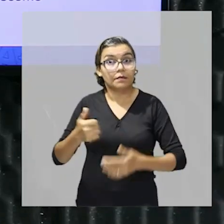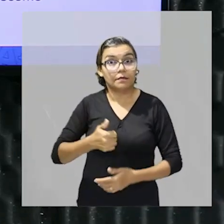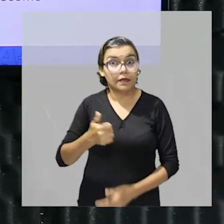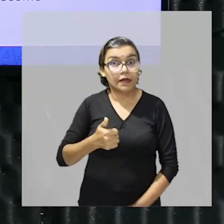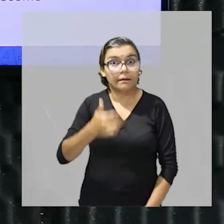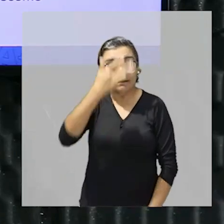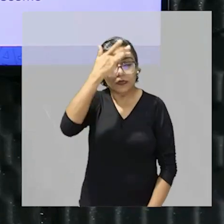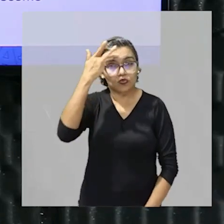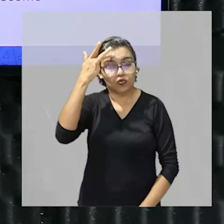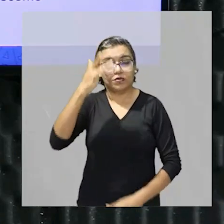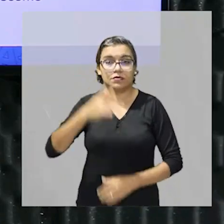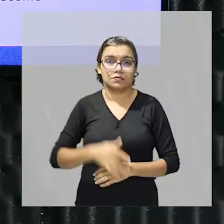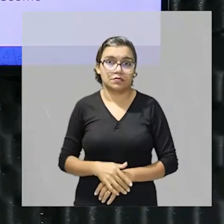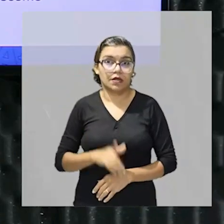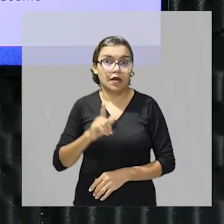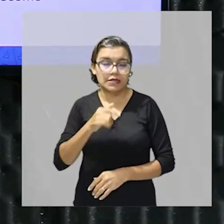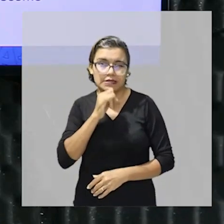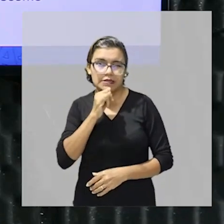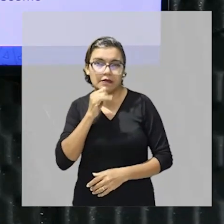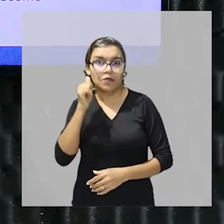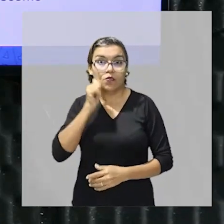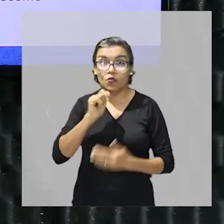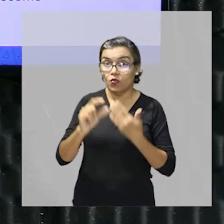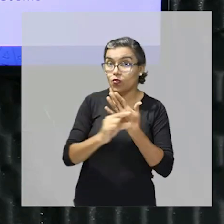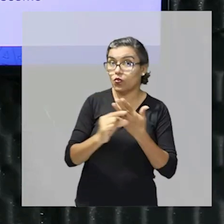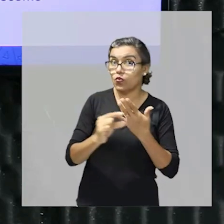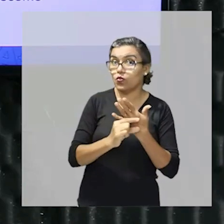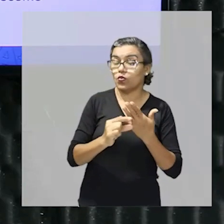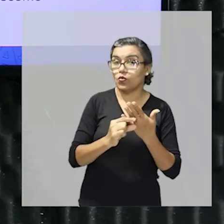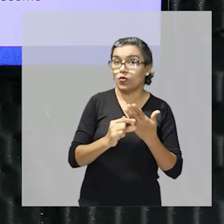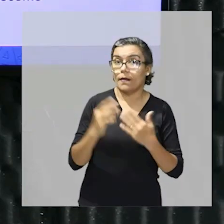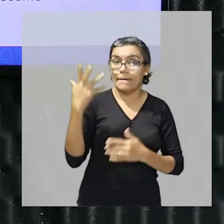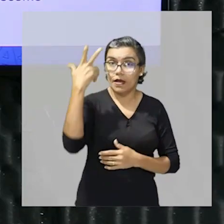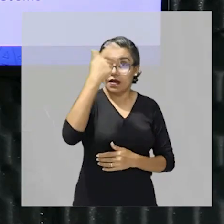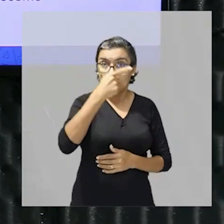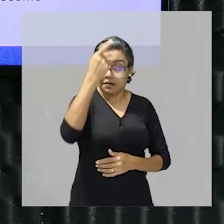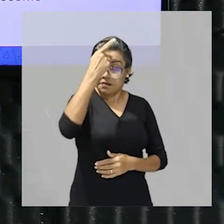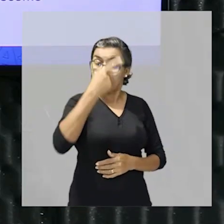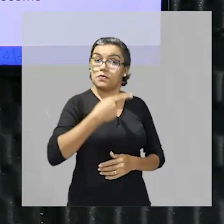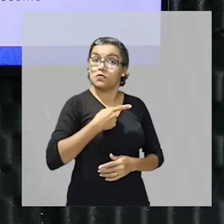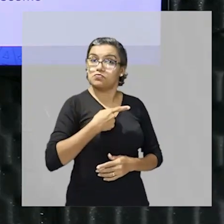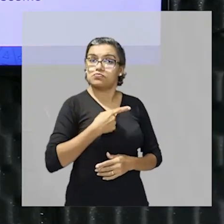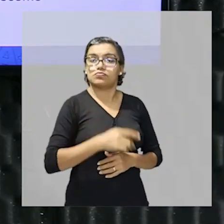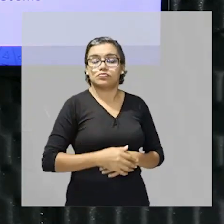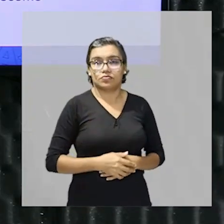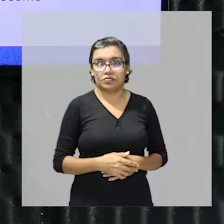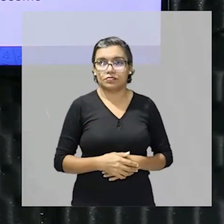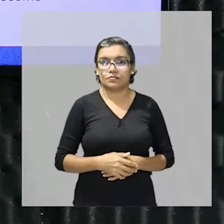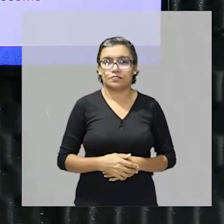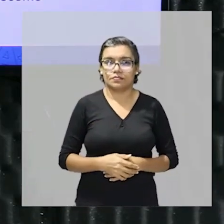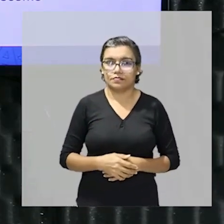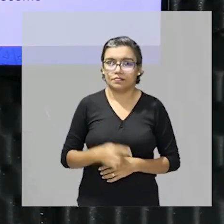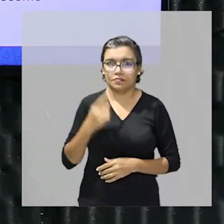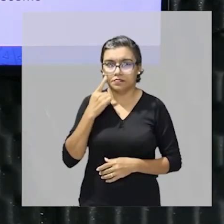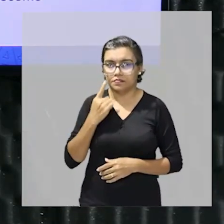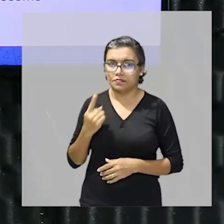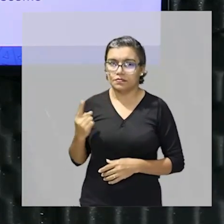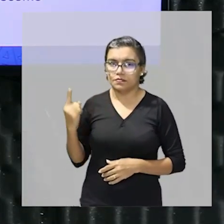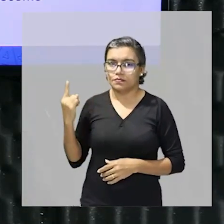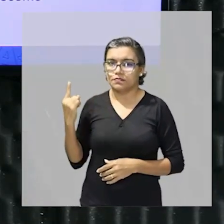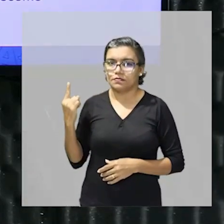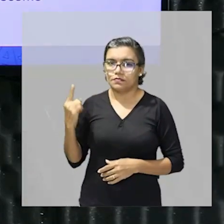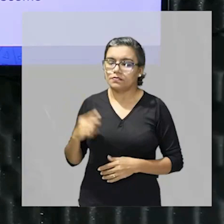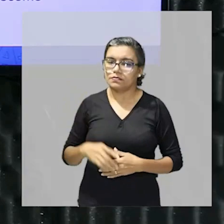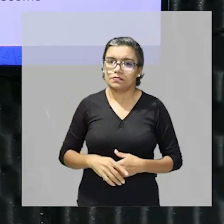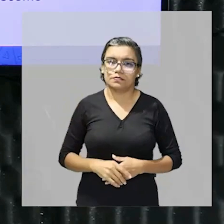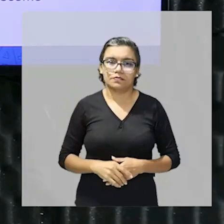pessoa. Então, é a autora, a Beleza Lee, falando de si. Ela diz, I'm complicated to